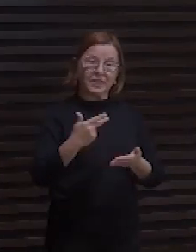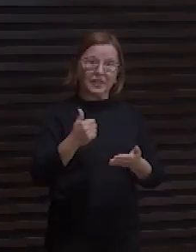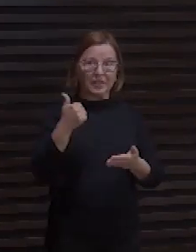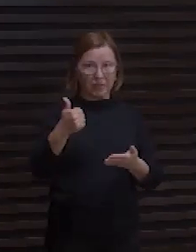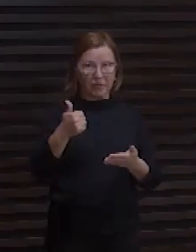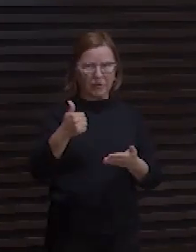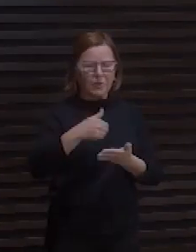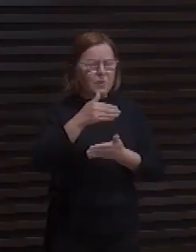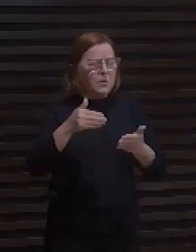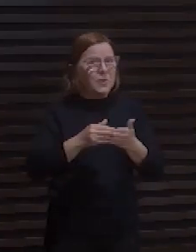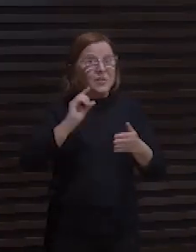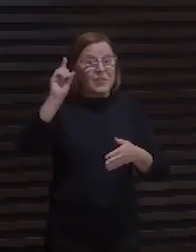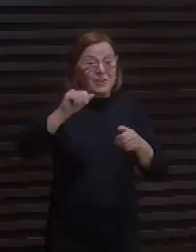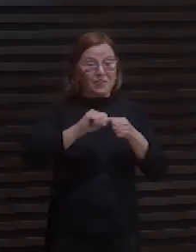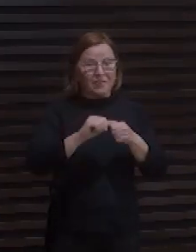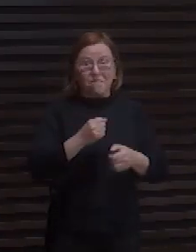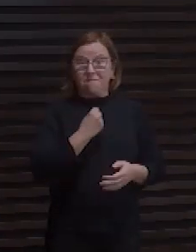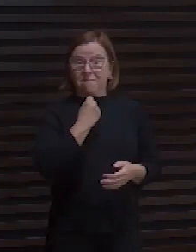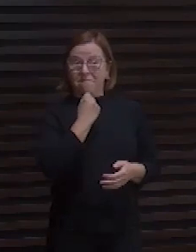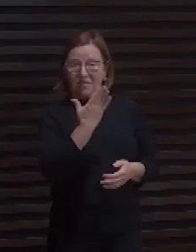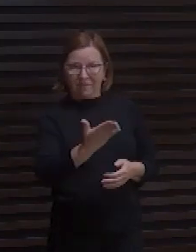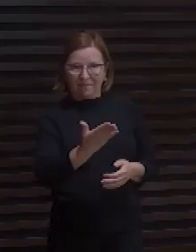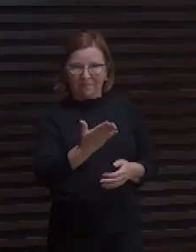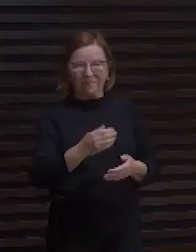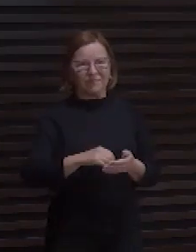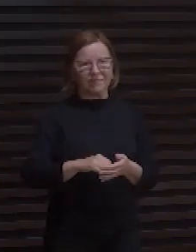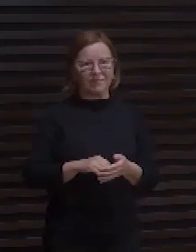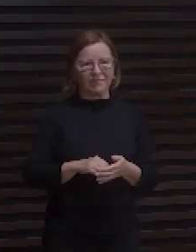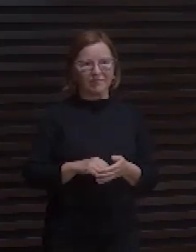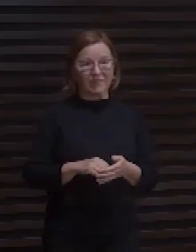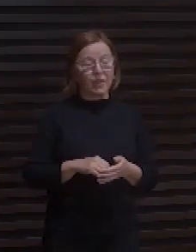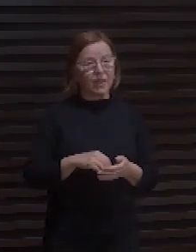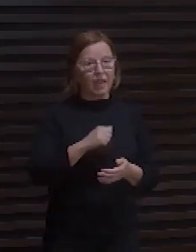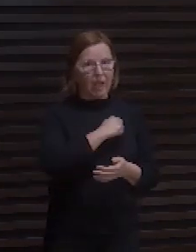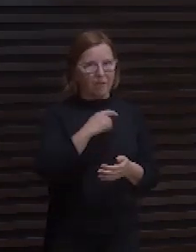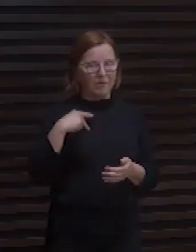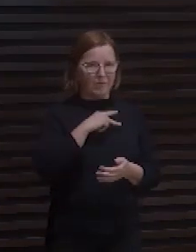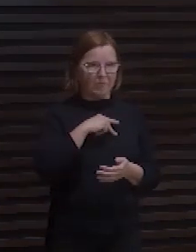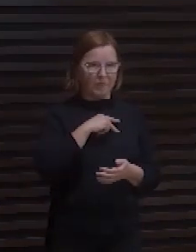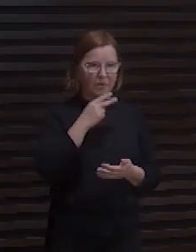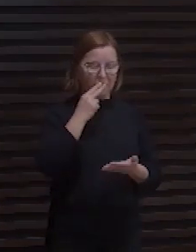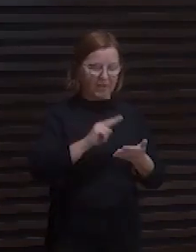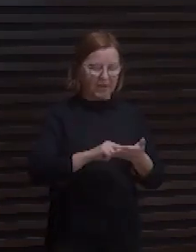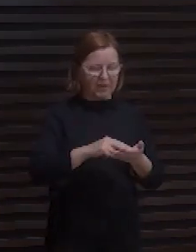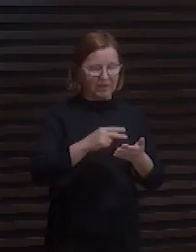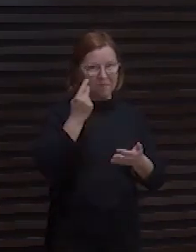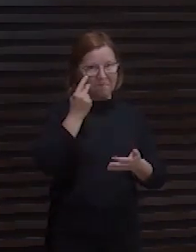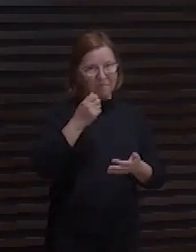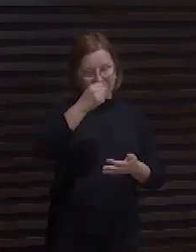havia ficado muito bom. Tanto que o próprio apóstolo Paulo, na carta aos Romanos, capítulo